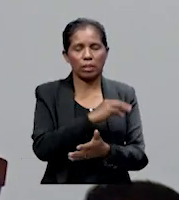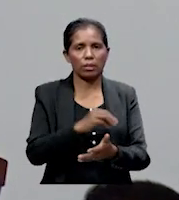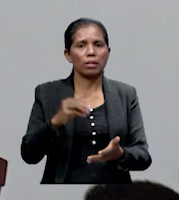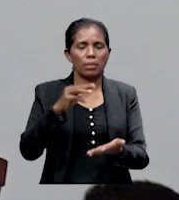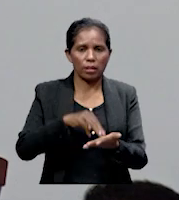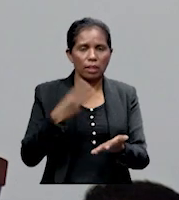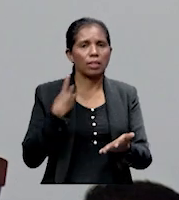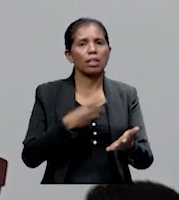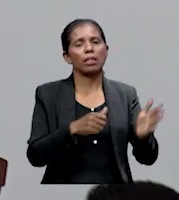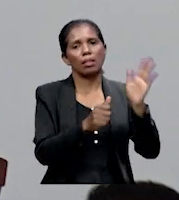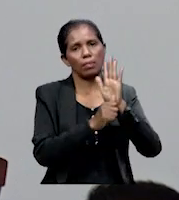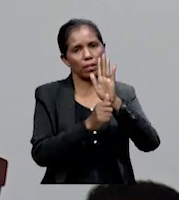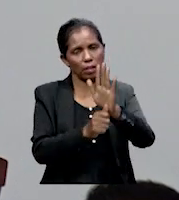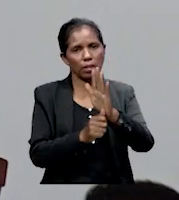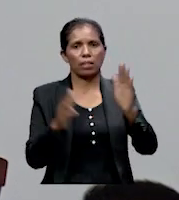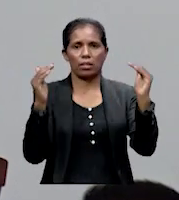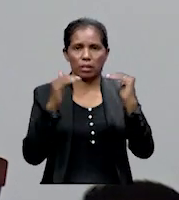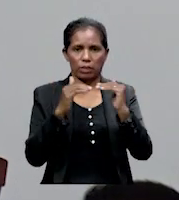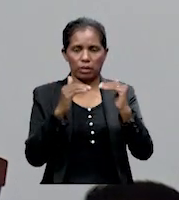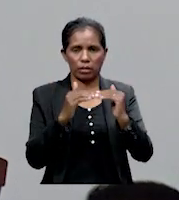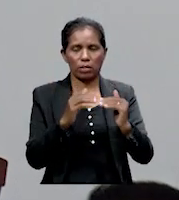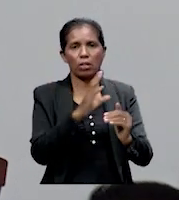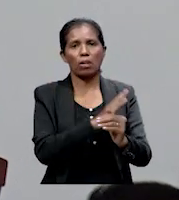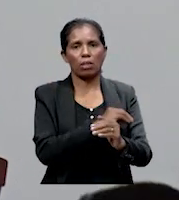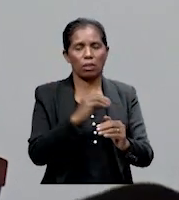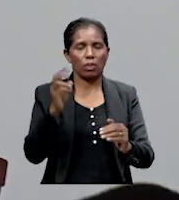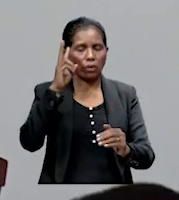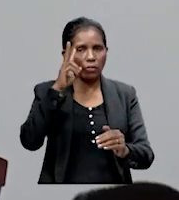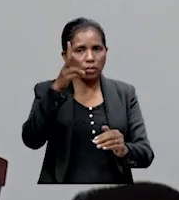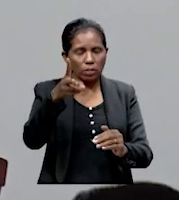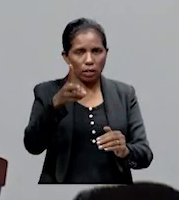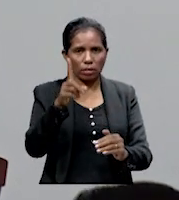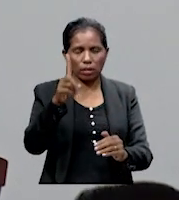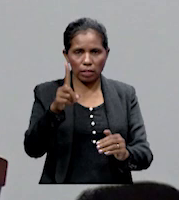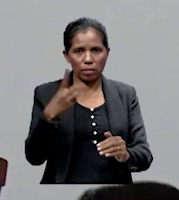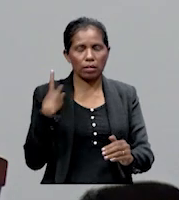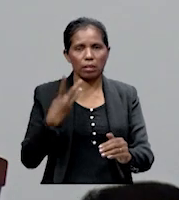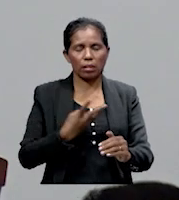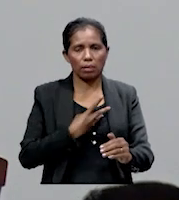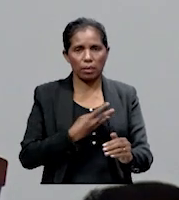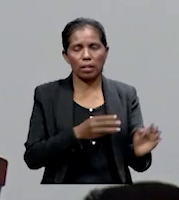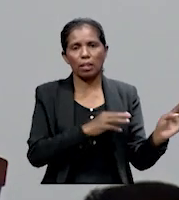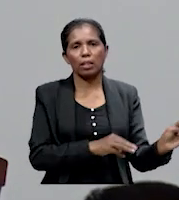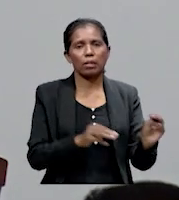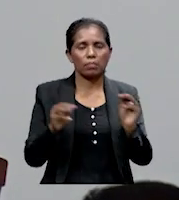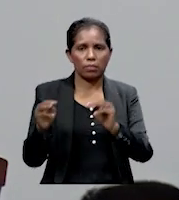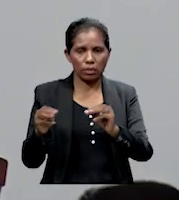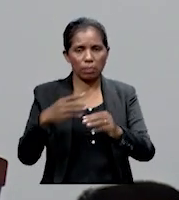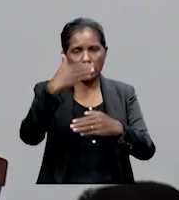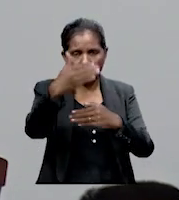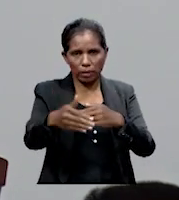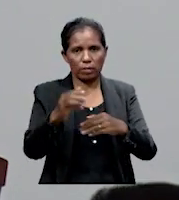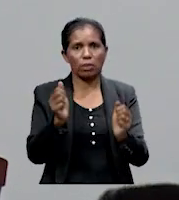ia presenta ia kongresu ho visão ida para tu bela projeta bawai ho visão